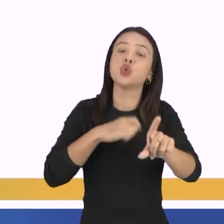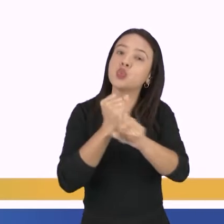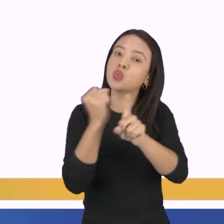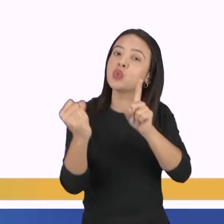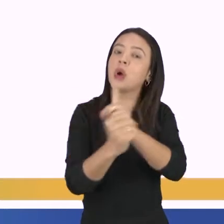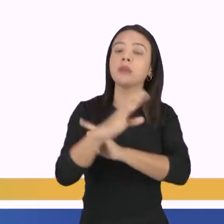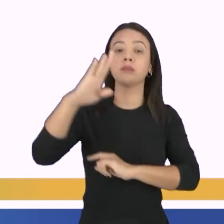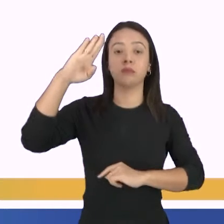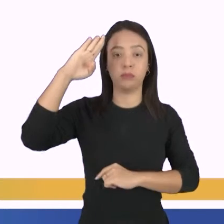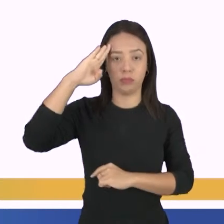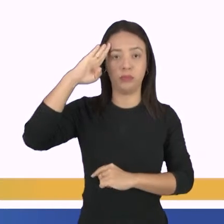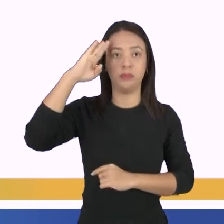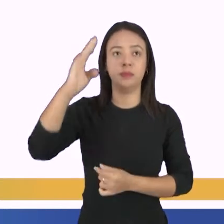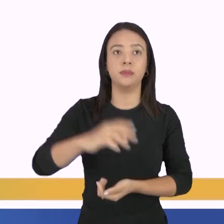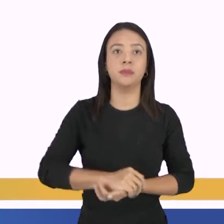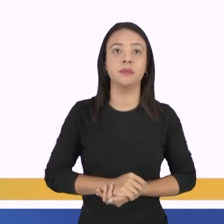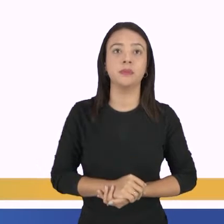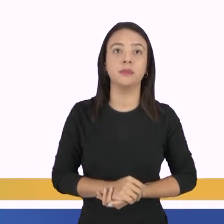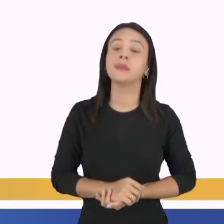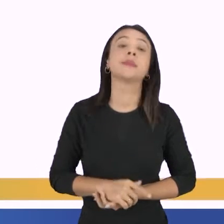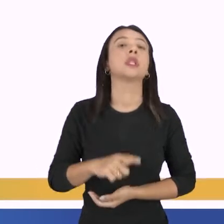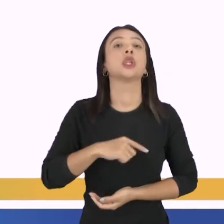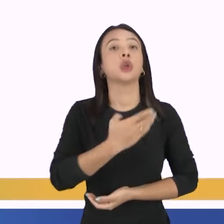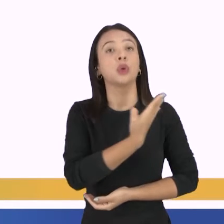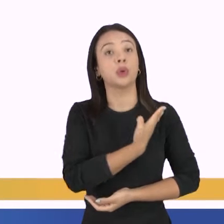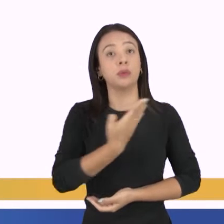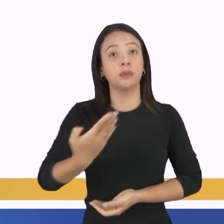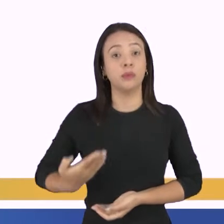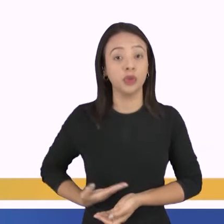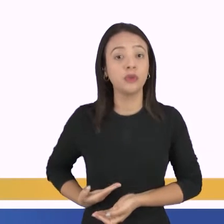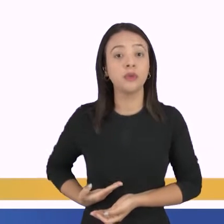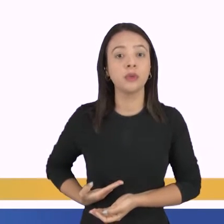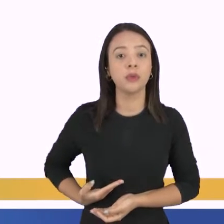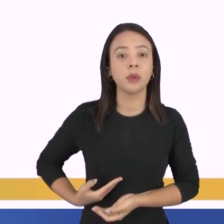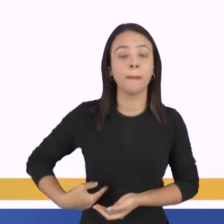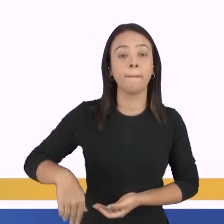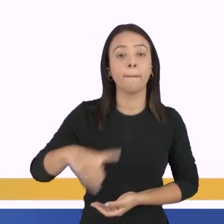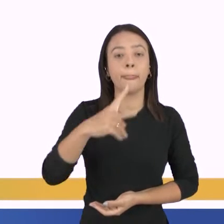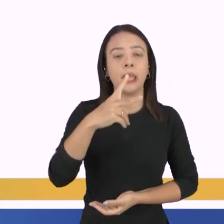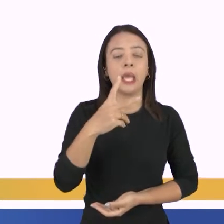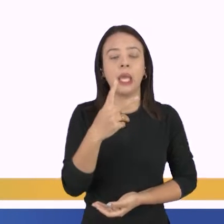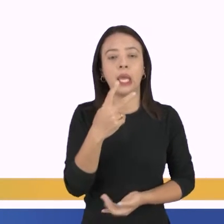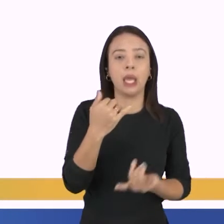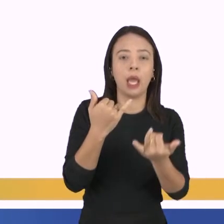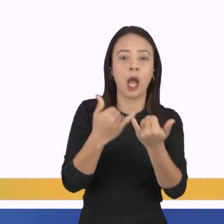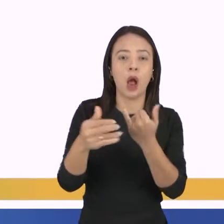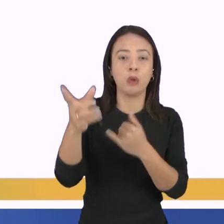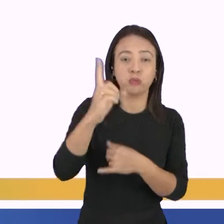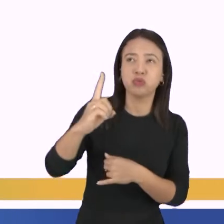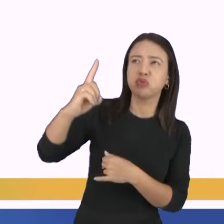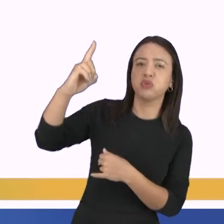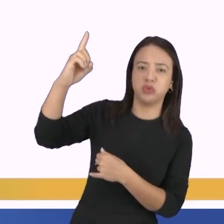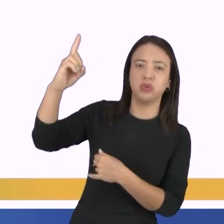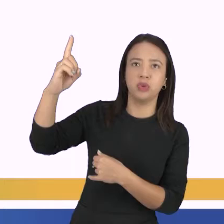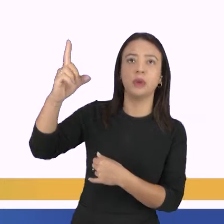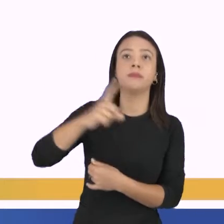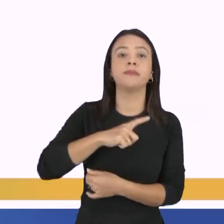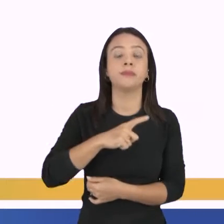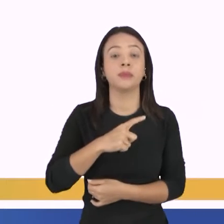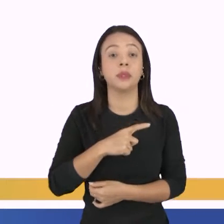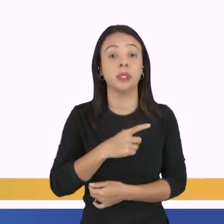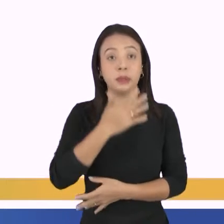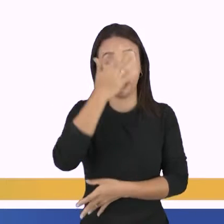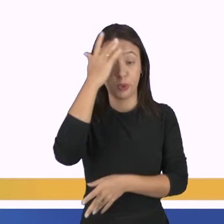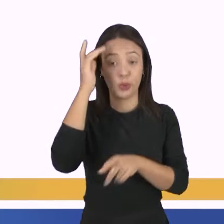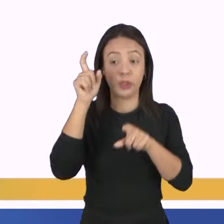características deles, né? Tendo o governante como sendo divino, né? Os camponeses presos à terra produziam uma parte para